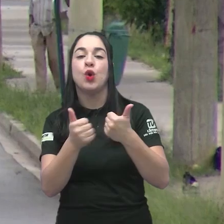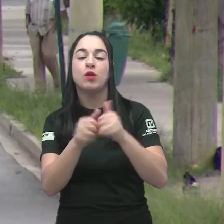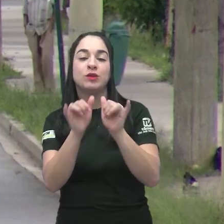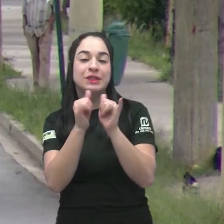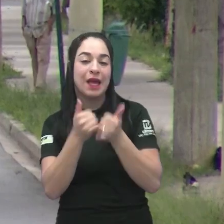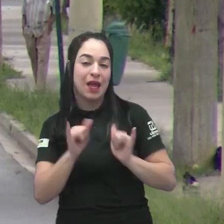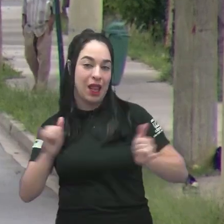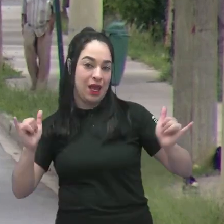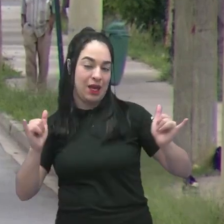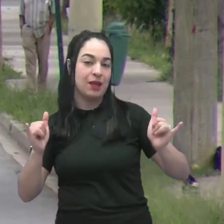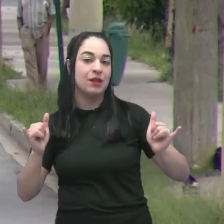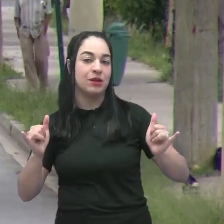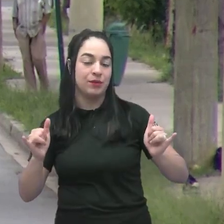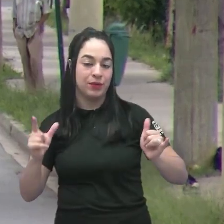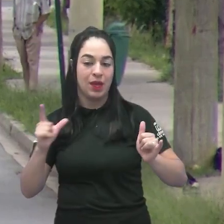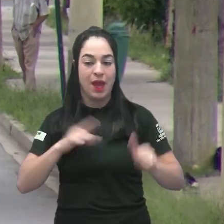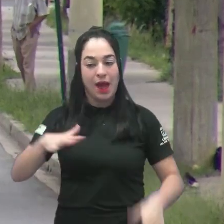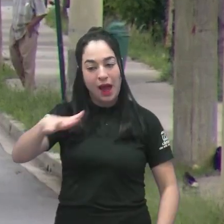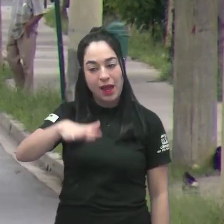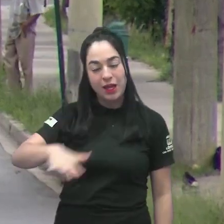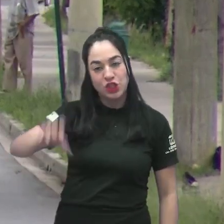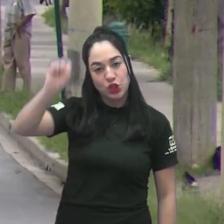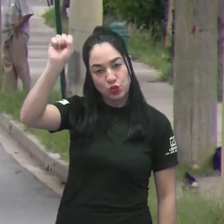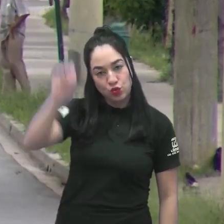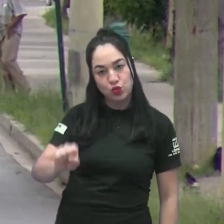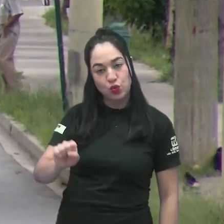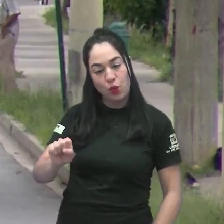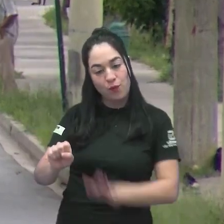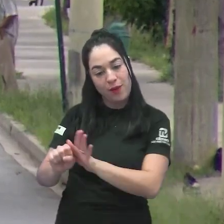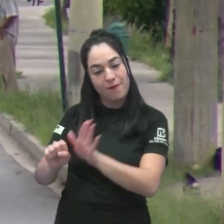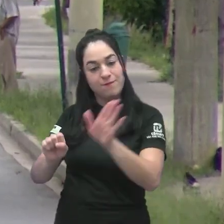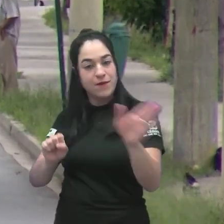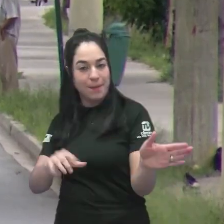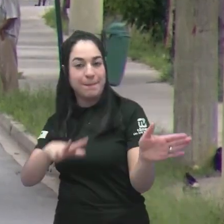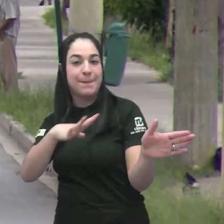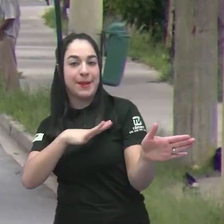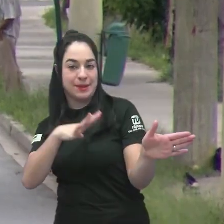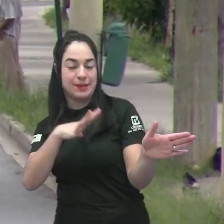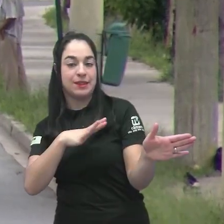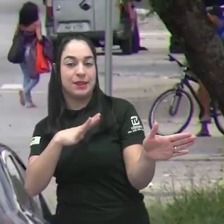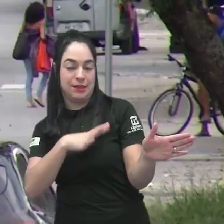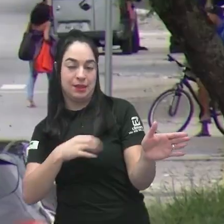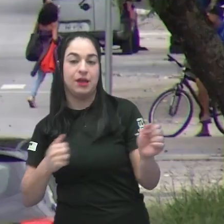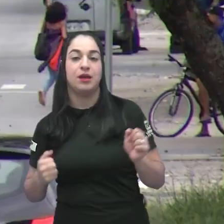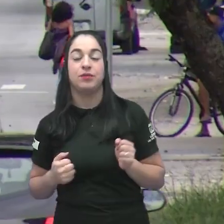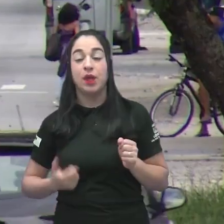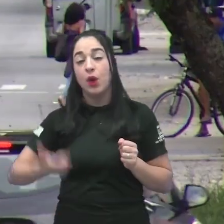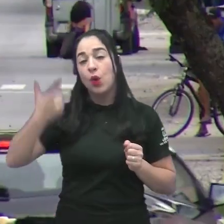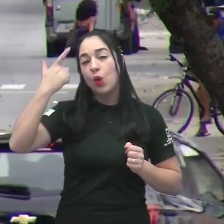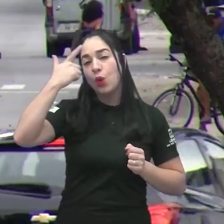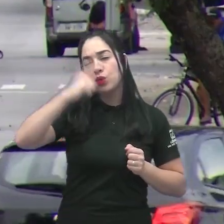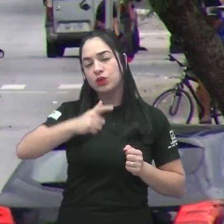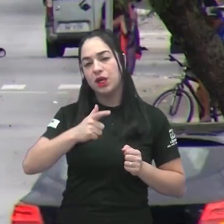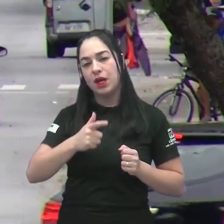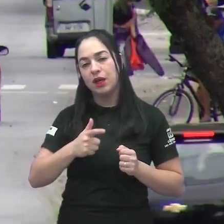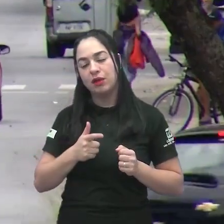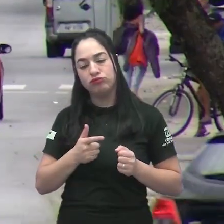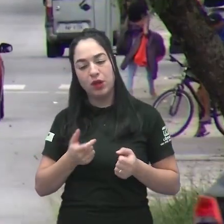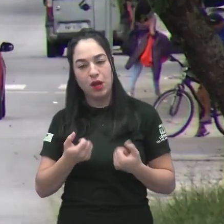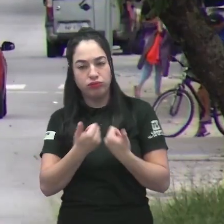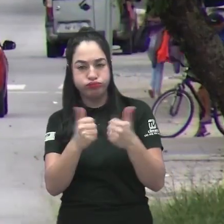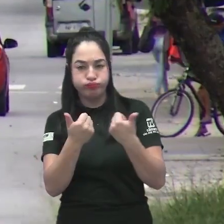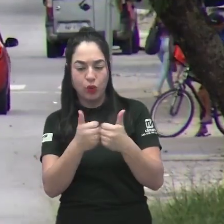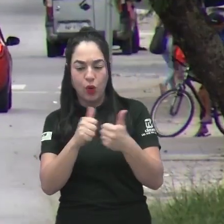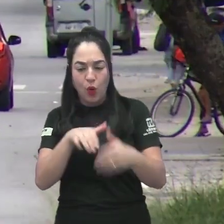100% elétricos. O sistema viário liga a região sul de São José dos Campos ao centro. E para garantir a fluidez